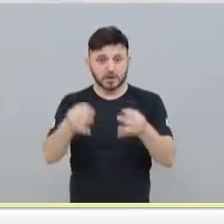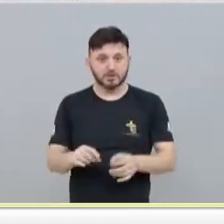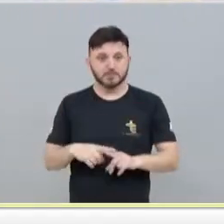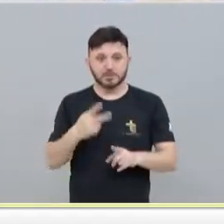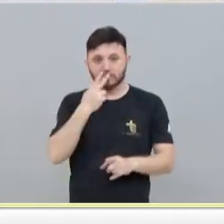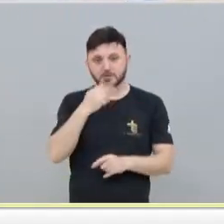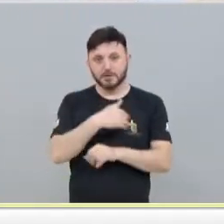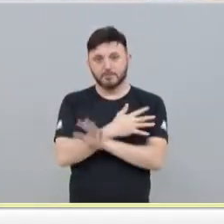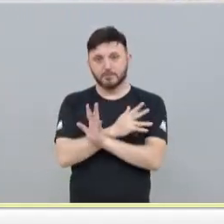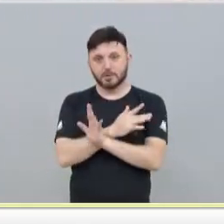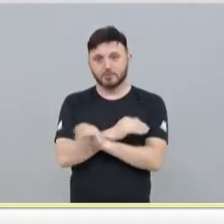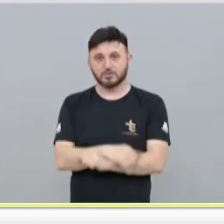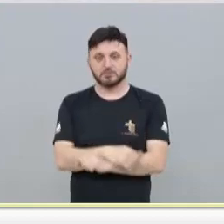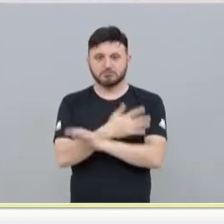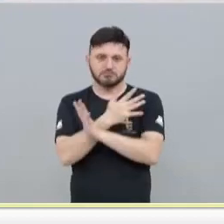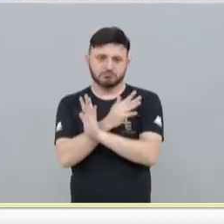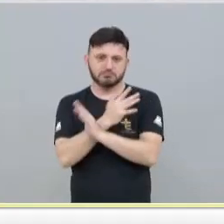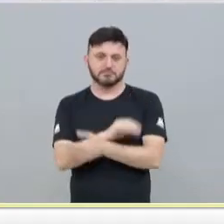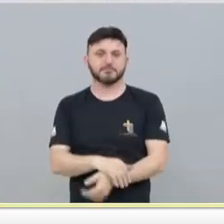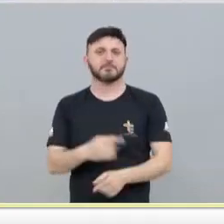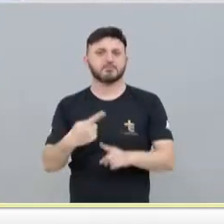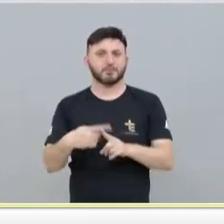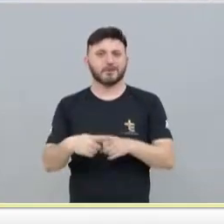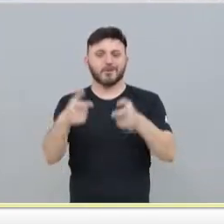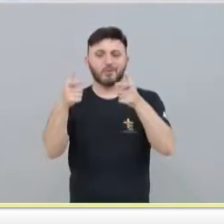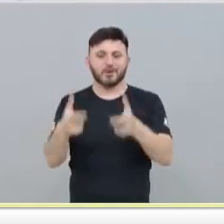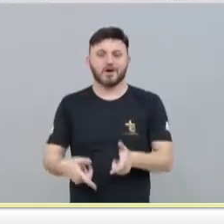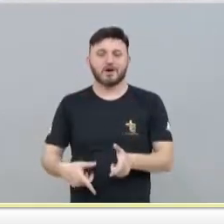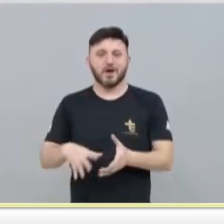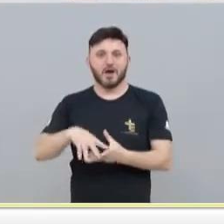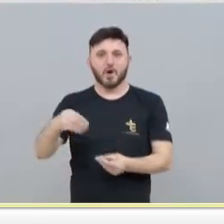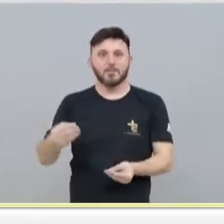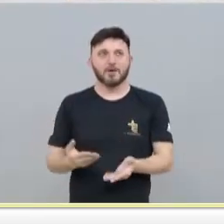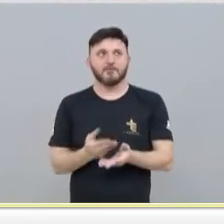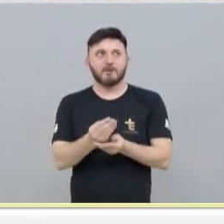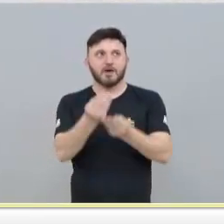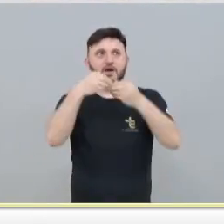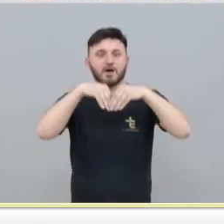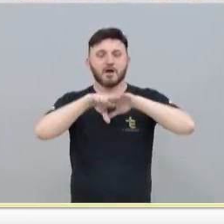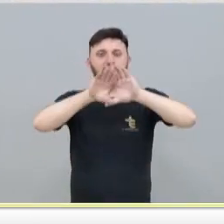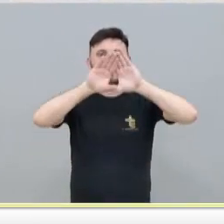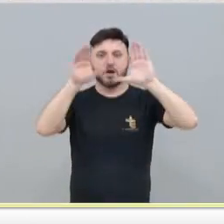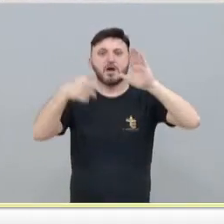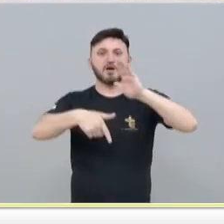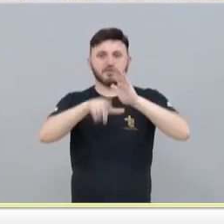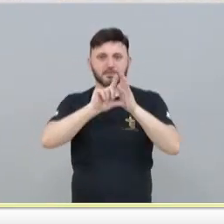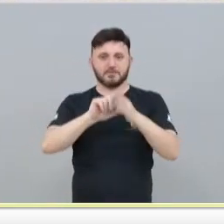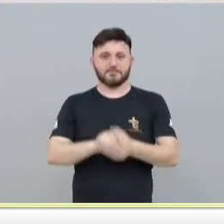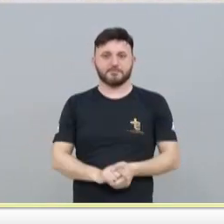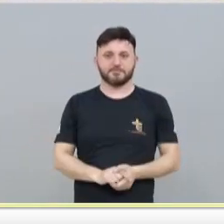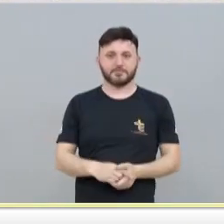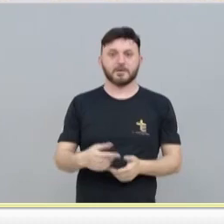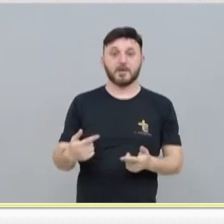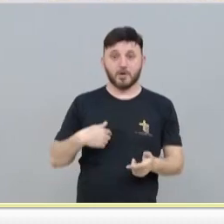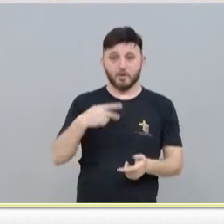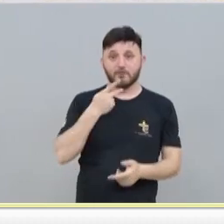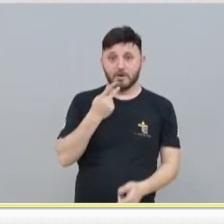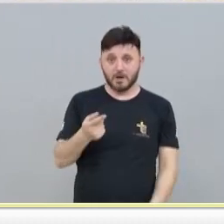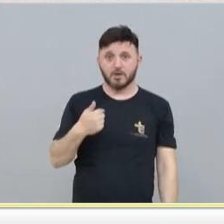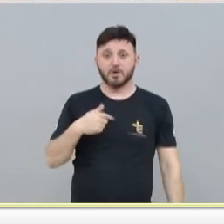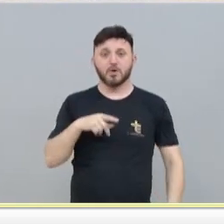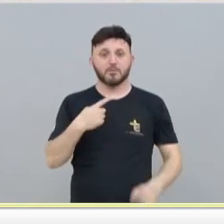e às vezes questionada e aqui falo como igreja por favor falou como padre católico